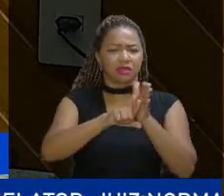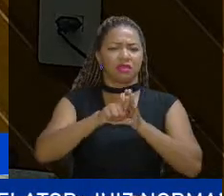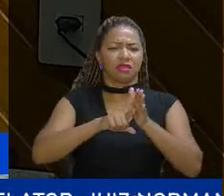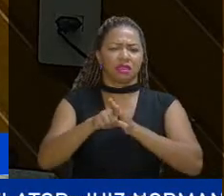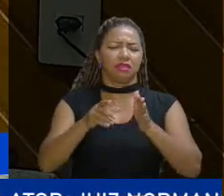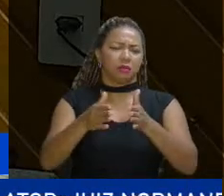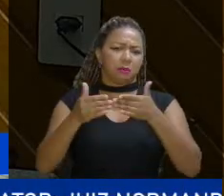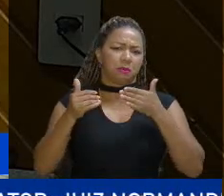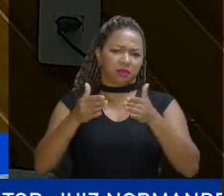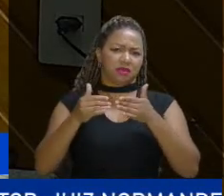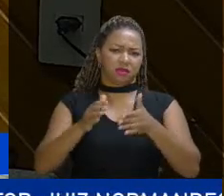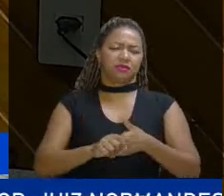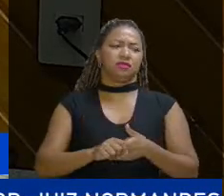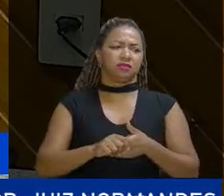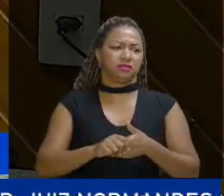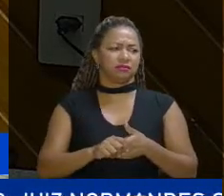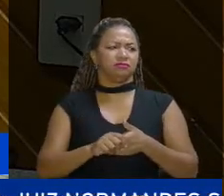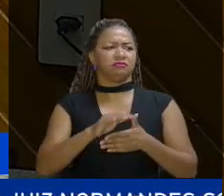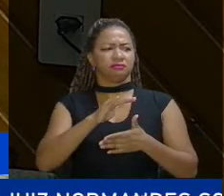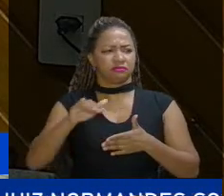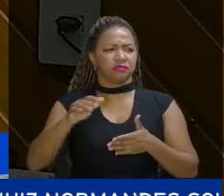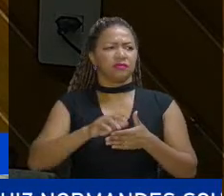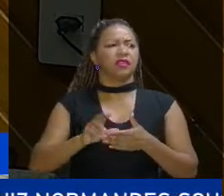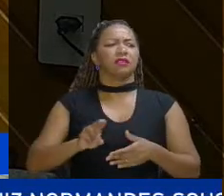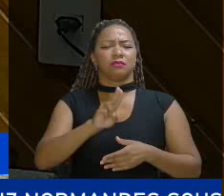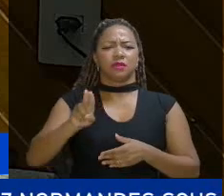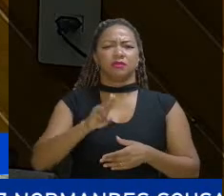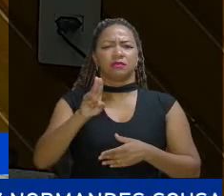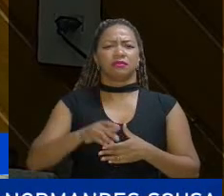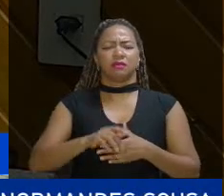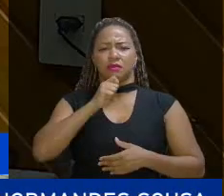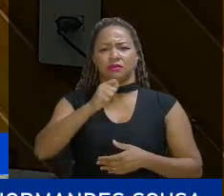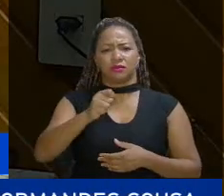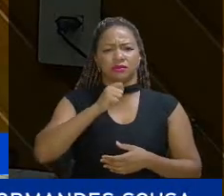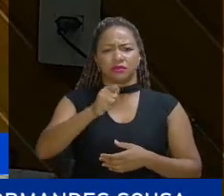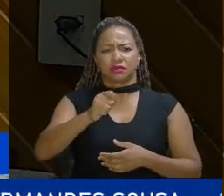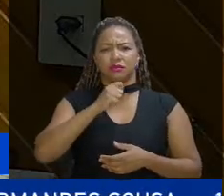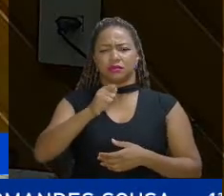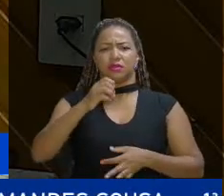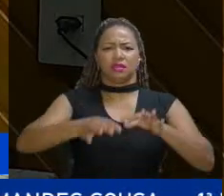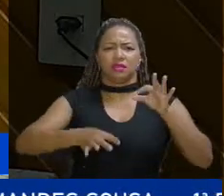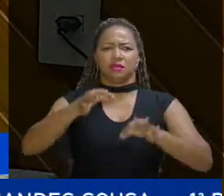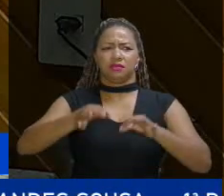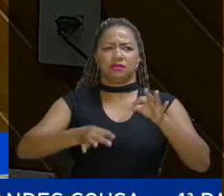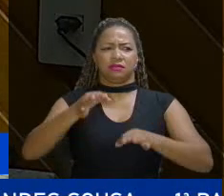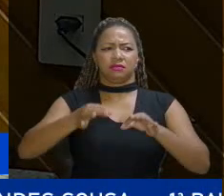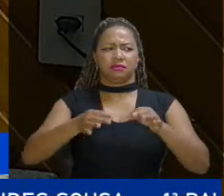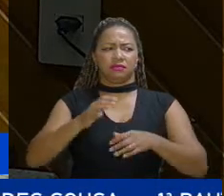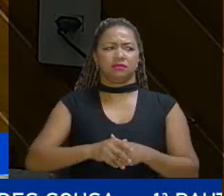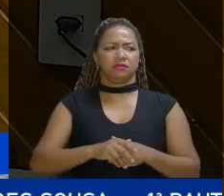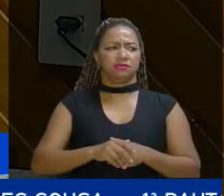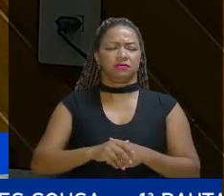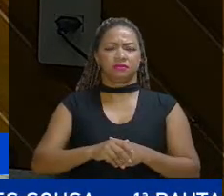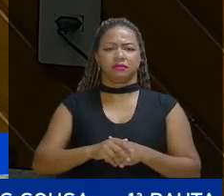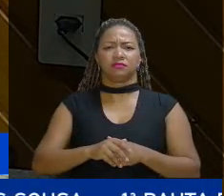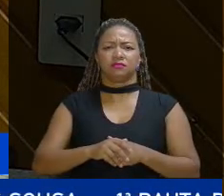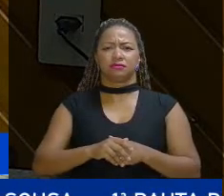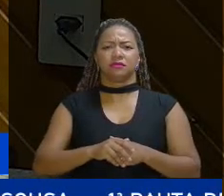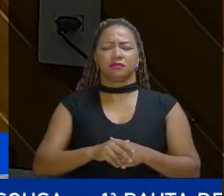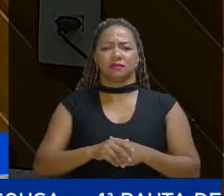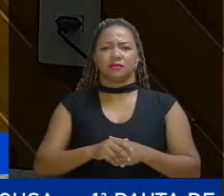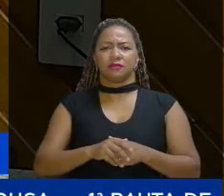do pedido de correção parcial, a utilização do depoimento não judicializado e o depoimento de